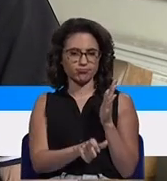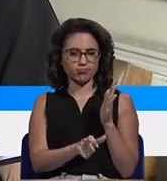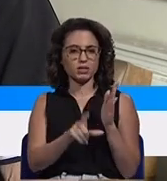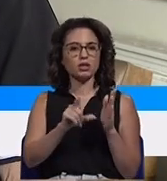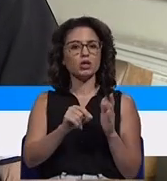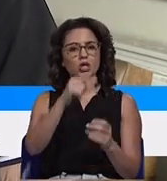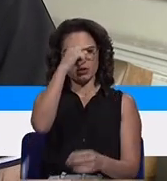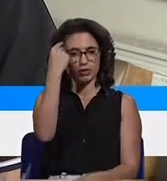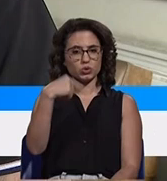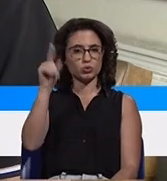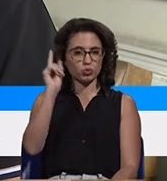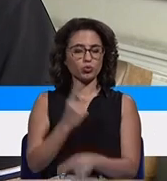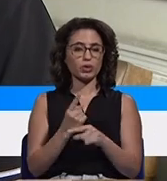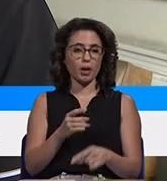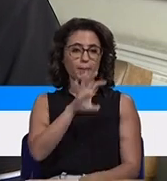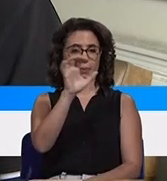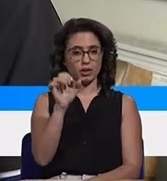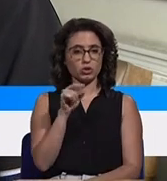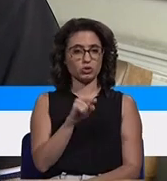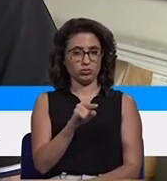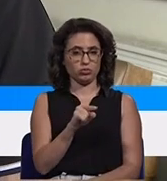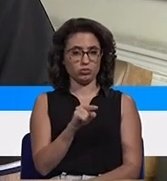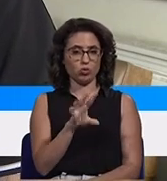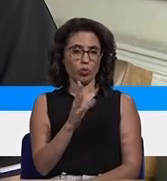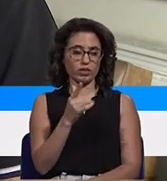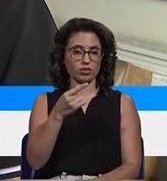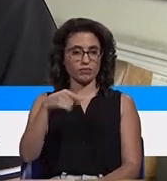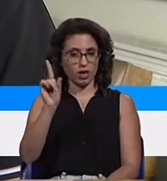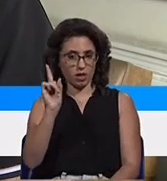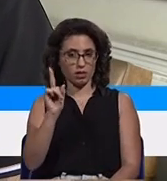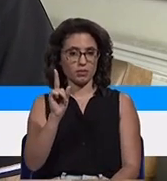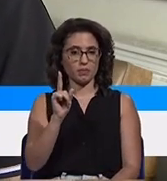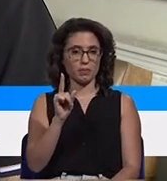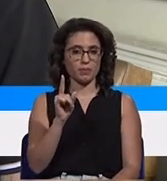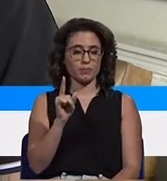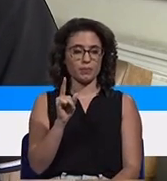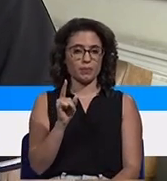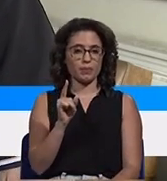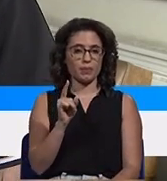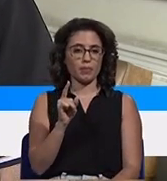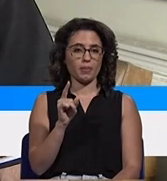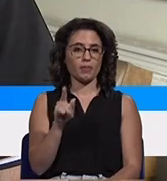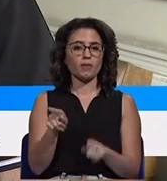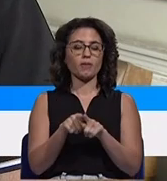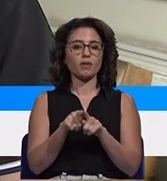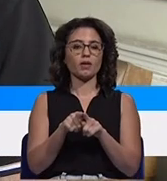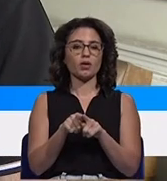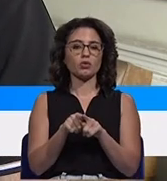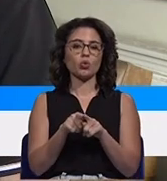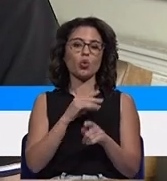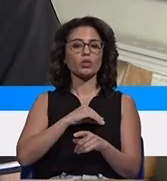porque quase todos esses países para onde eles são contratados, ou melhor, que lhe oferecem bons